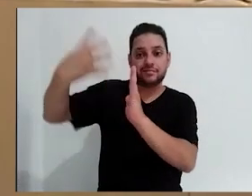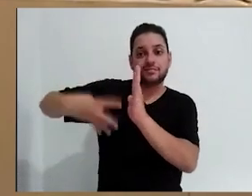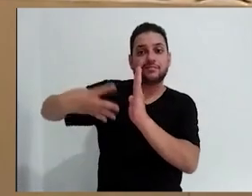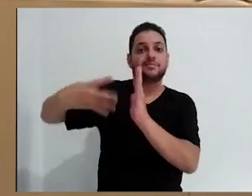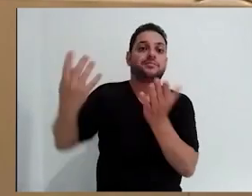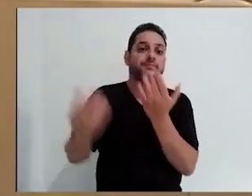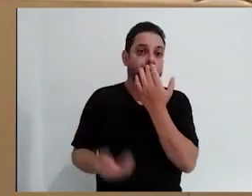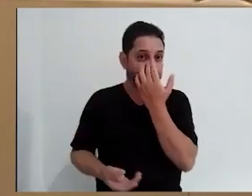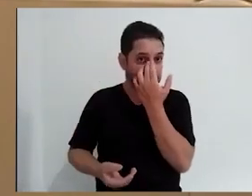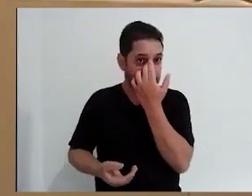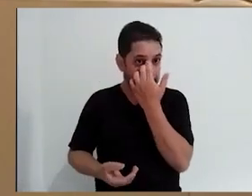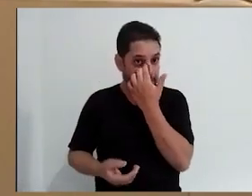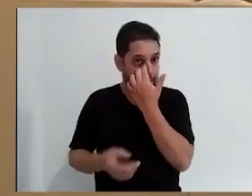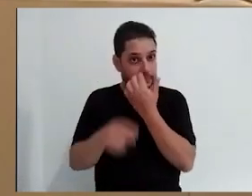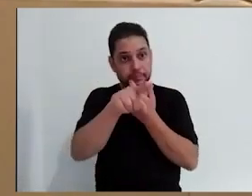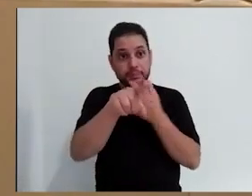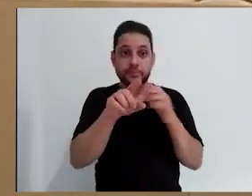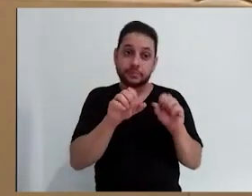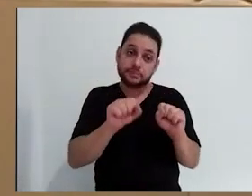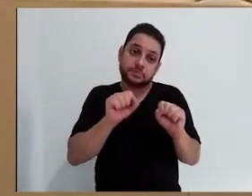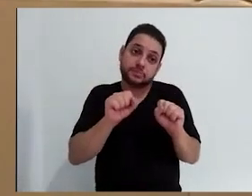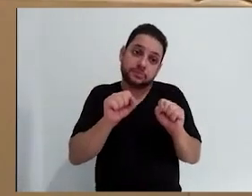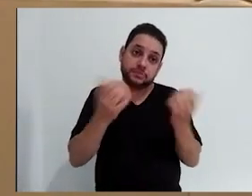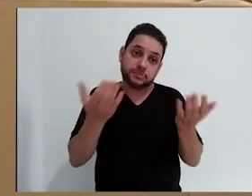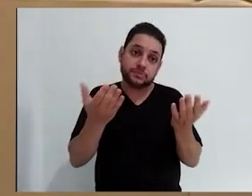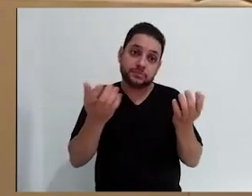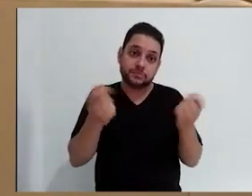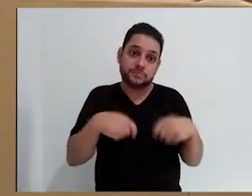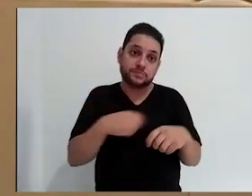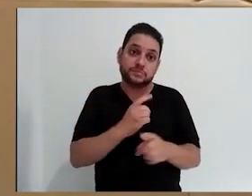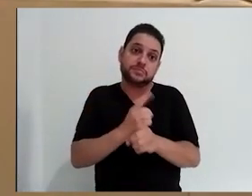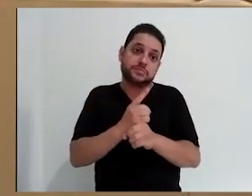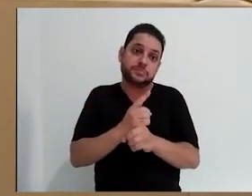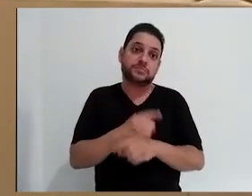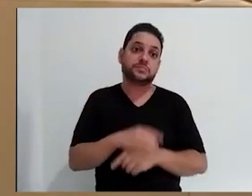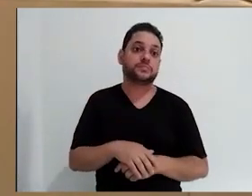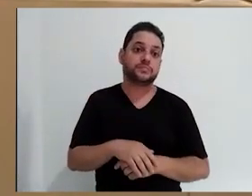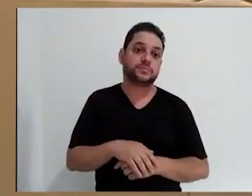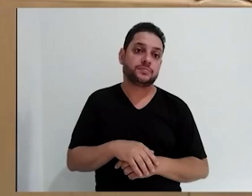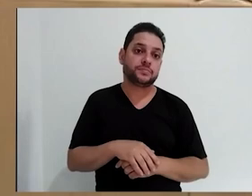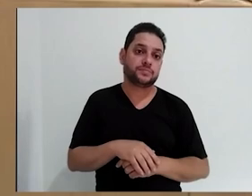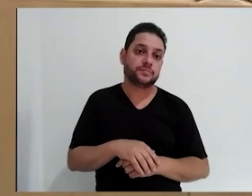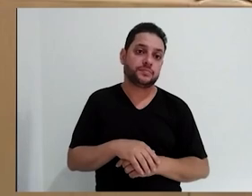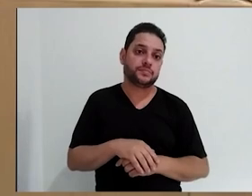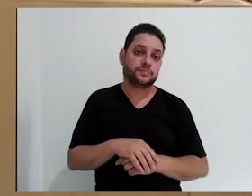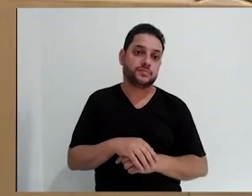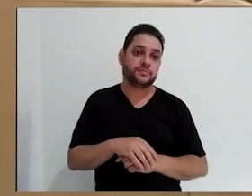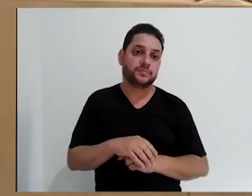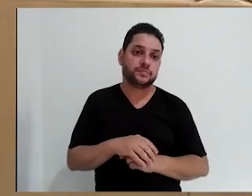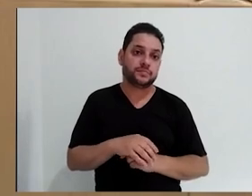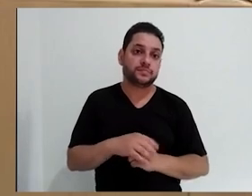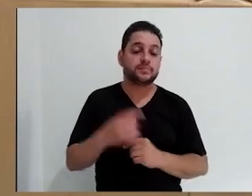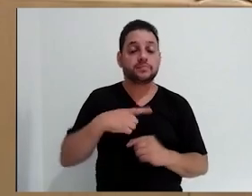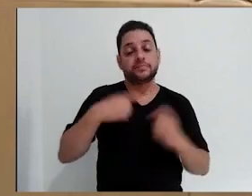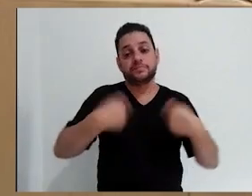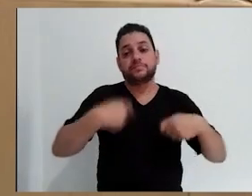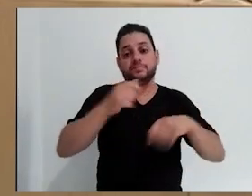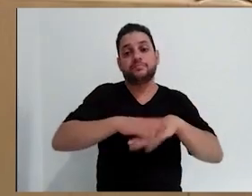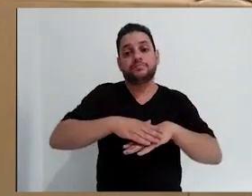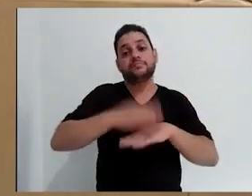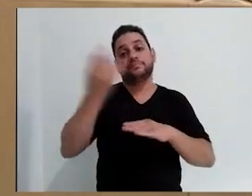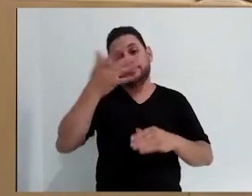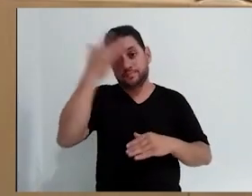Essa é uma das possibilidades que a gente encontra. É um gargalo, né? Sim. Porque realmente temos que ter mais peritos,